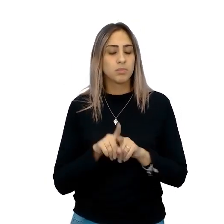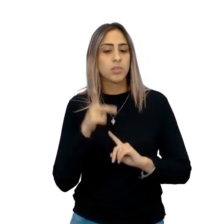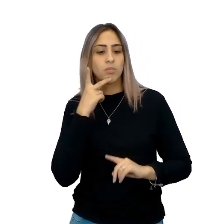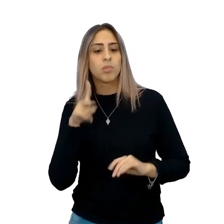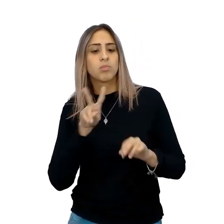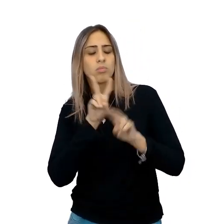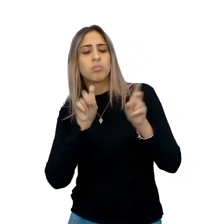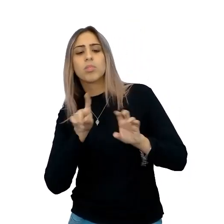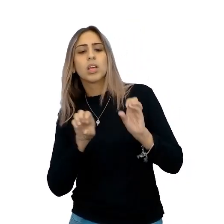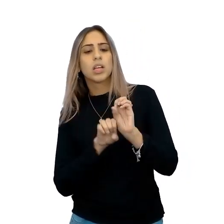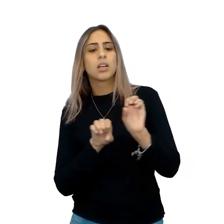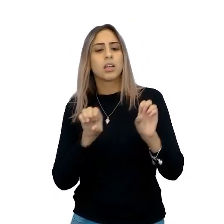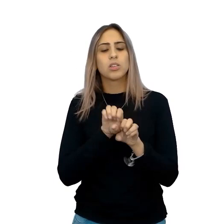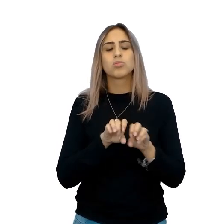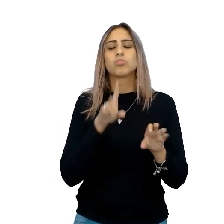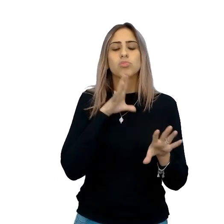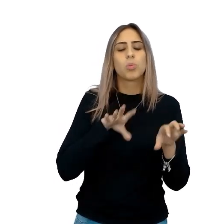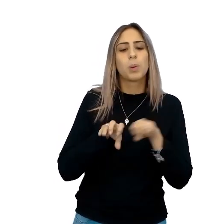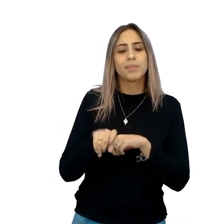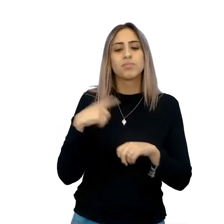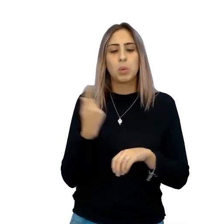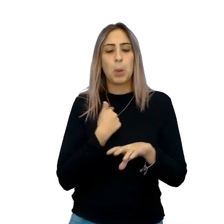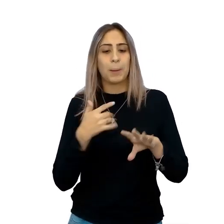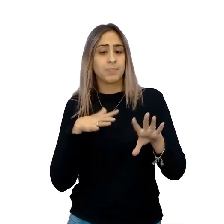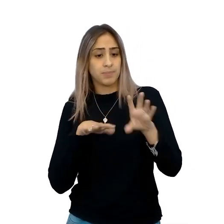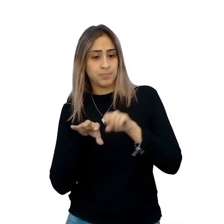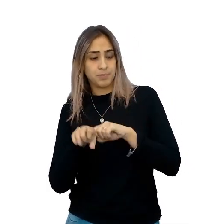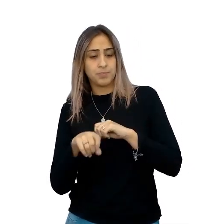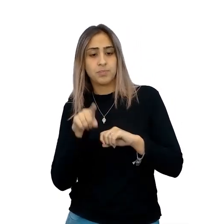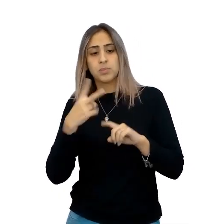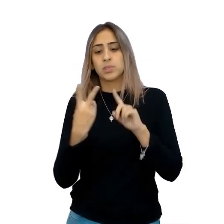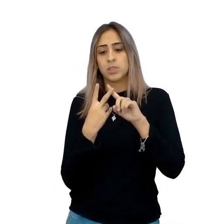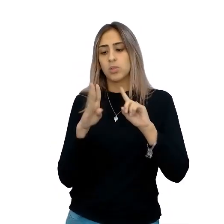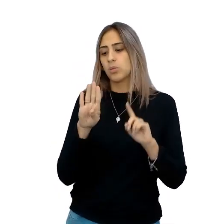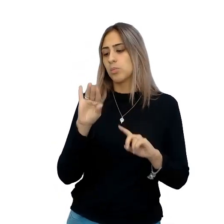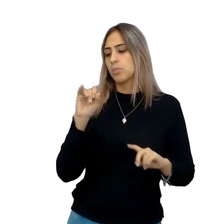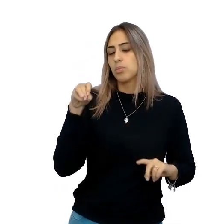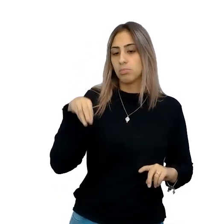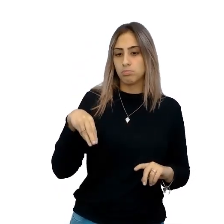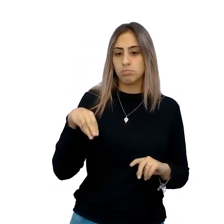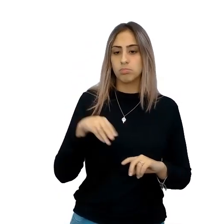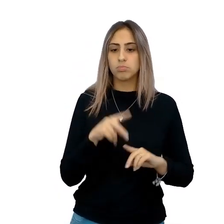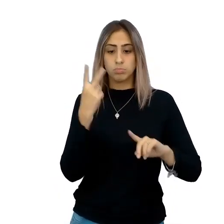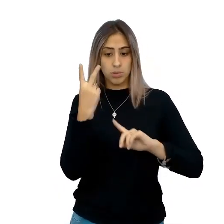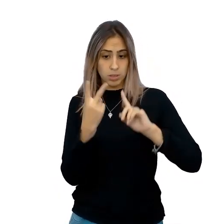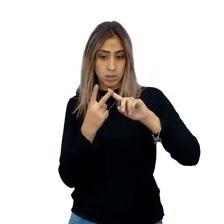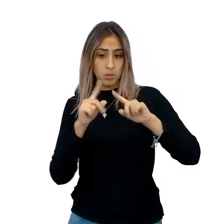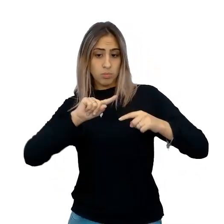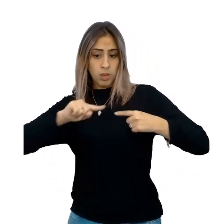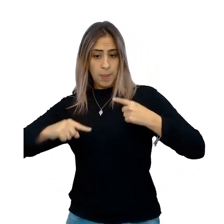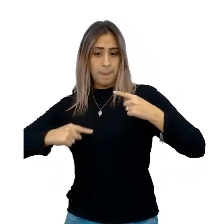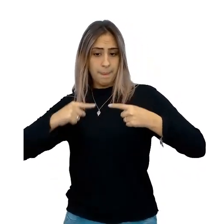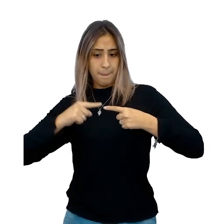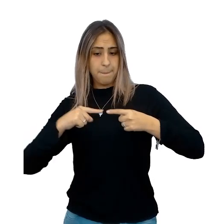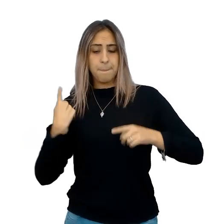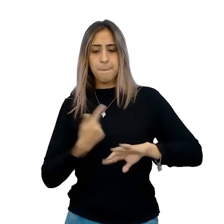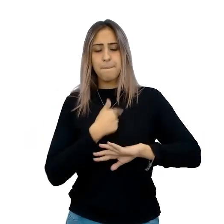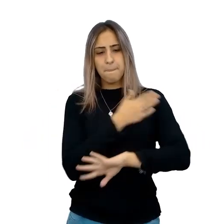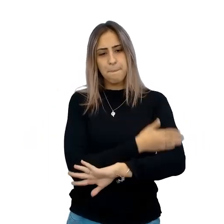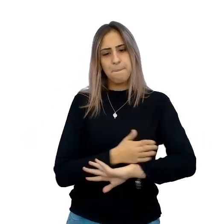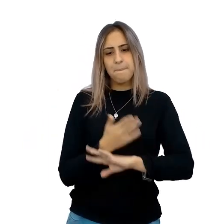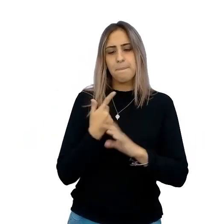eixo formativo e a estrutura dessas nossas formações no segundo bimestre. Um segundo objetivo, a gente vai iniciar